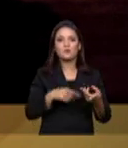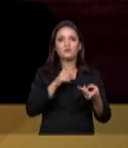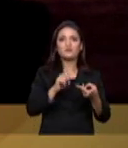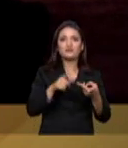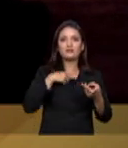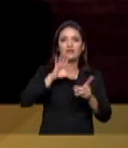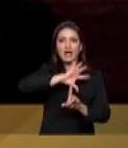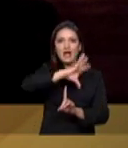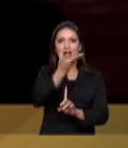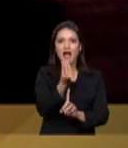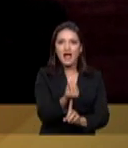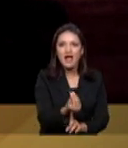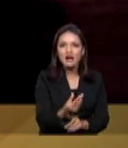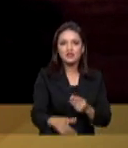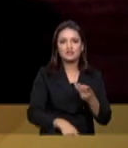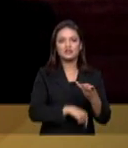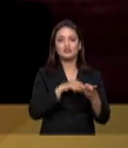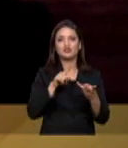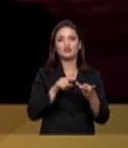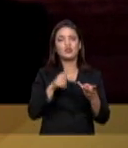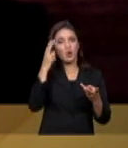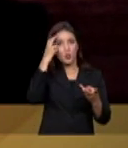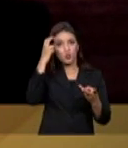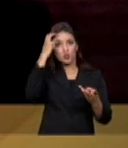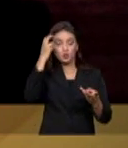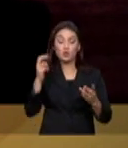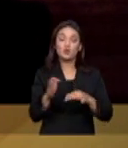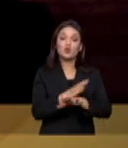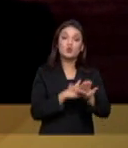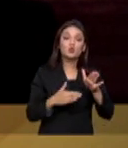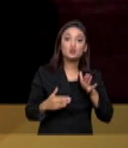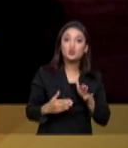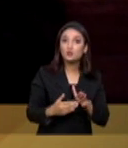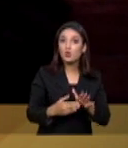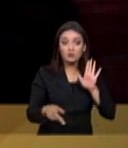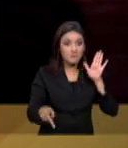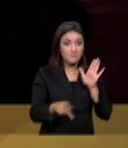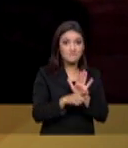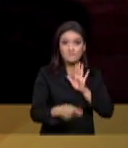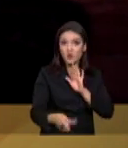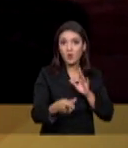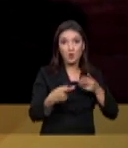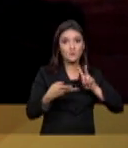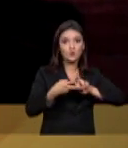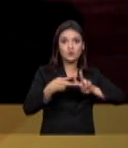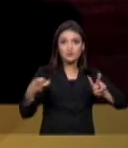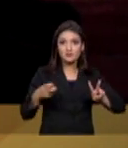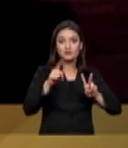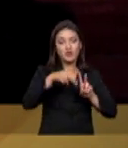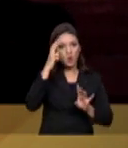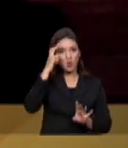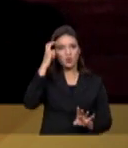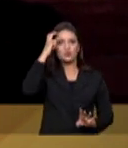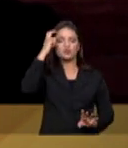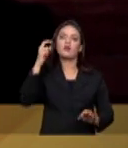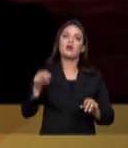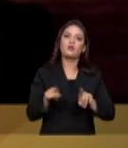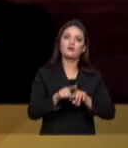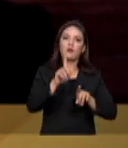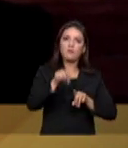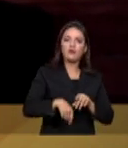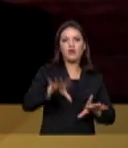schuhart e onde enfim todos os aspectos culturais e sagrados da